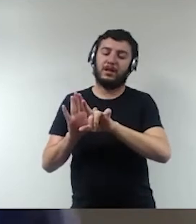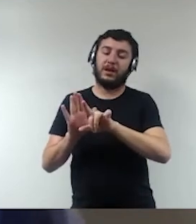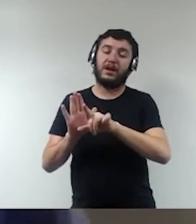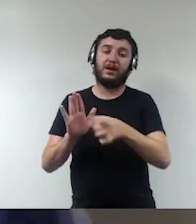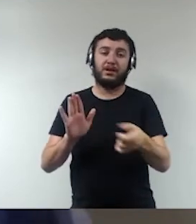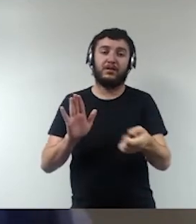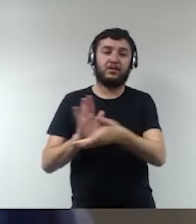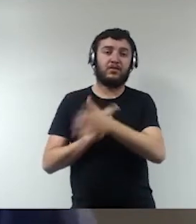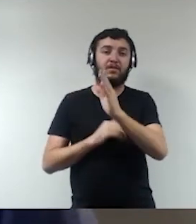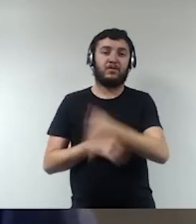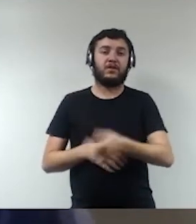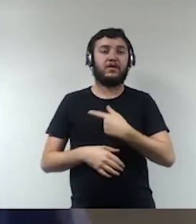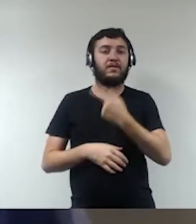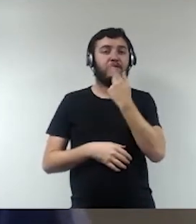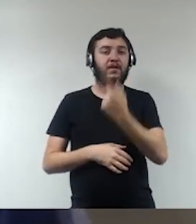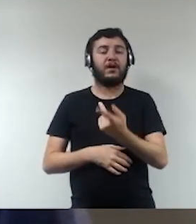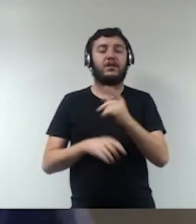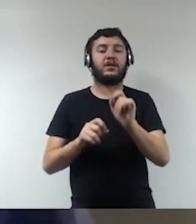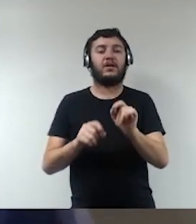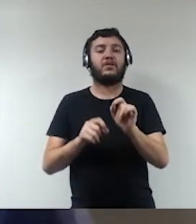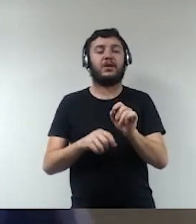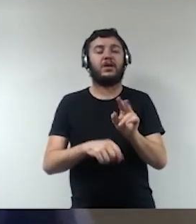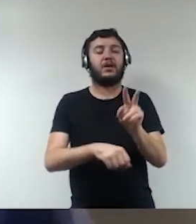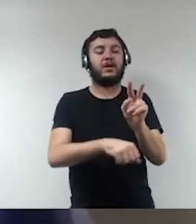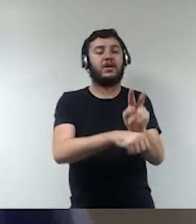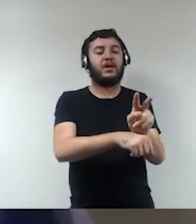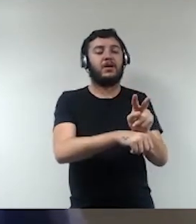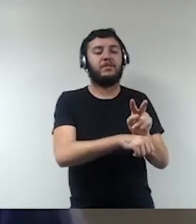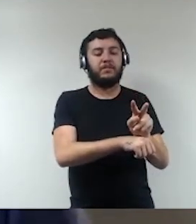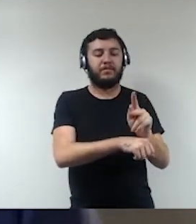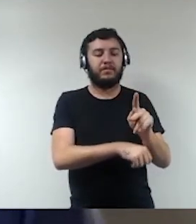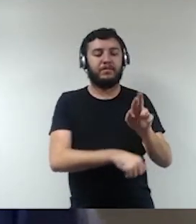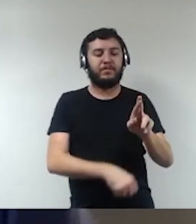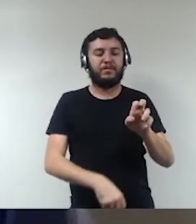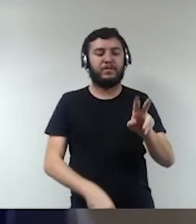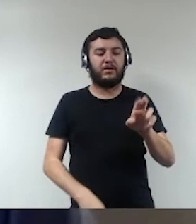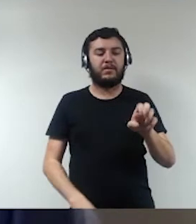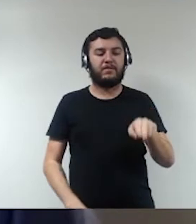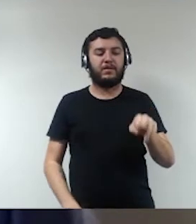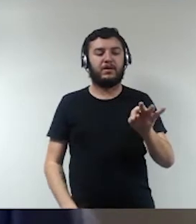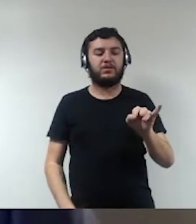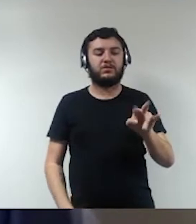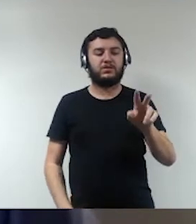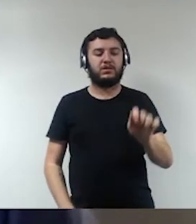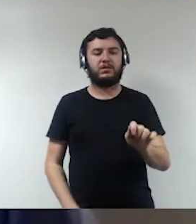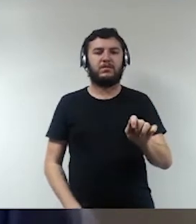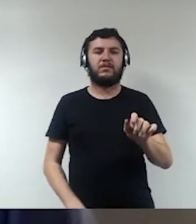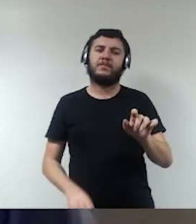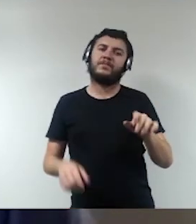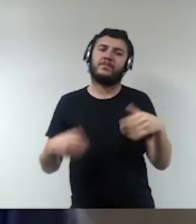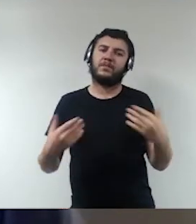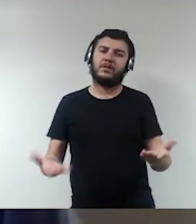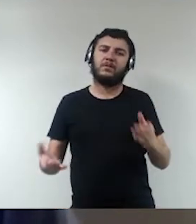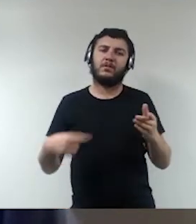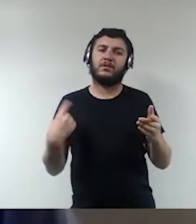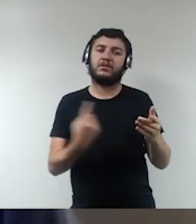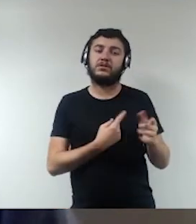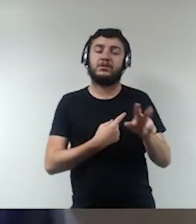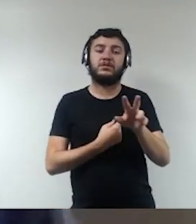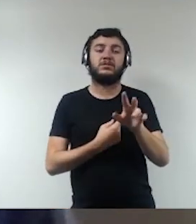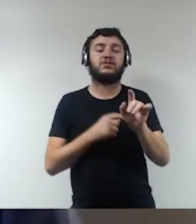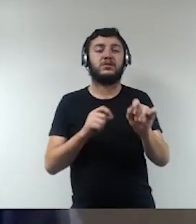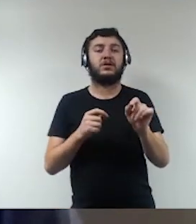negociação preventiva. Quais seriam os teus comentários a respeito disso? Isso é uma a gente se aproxima